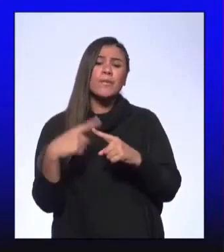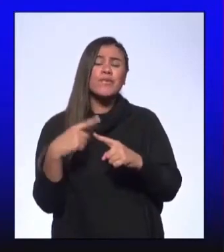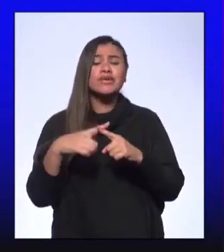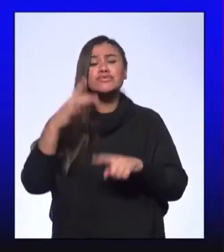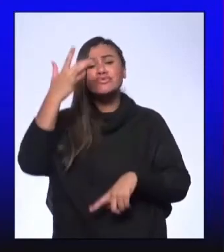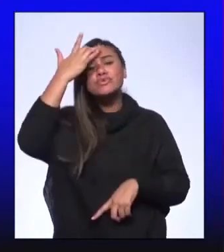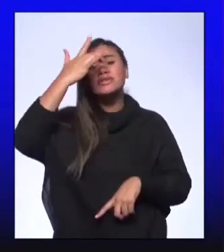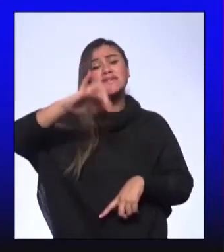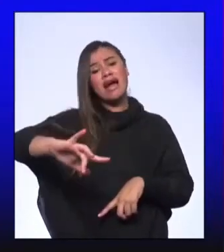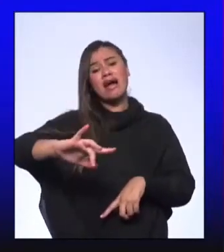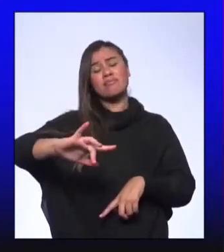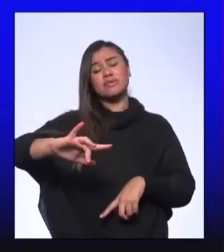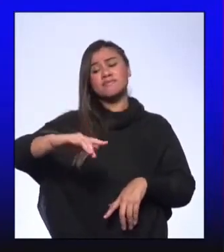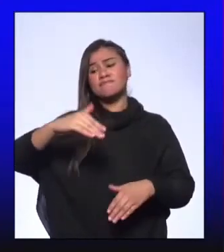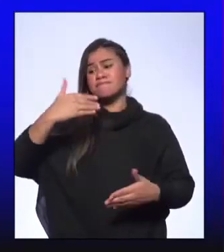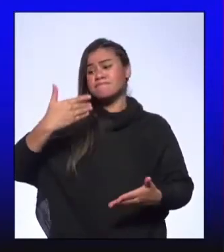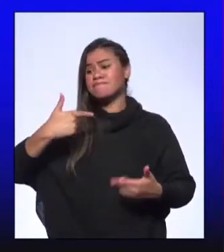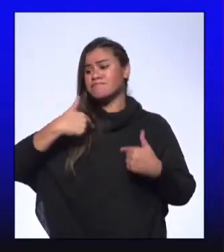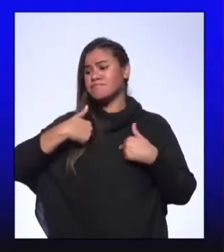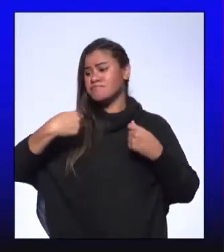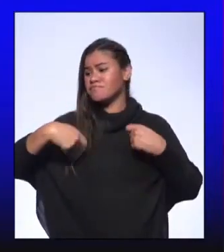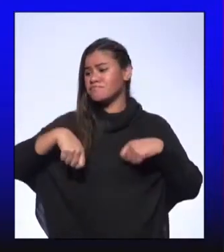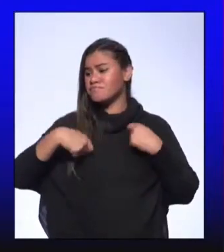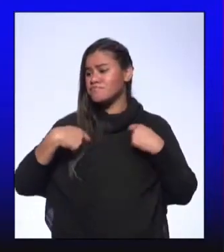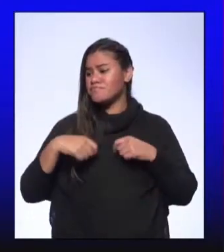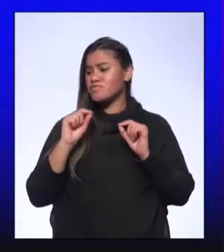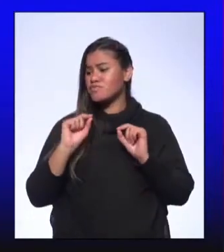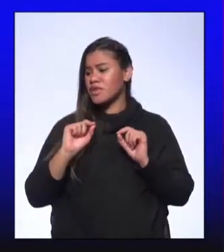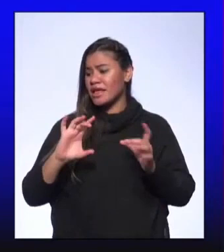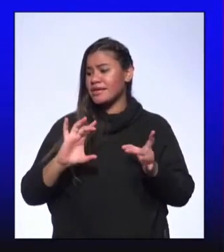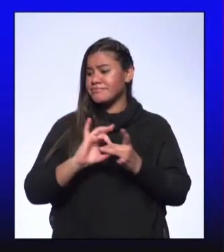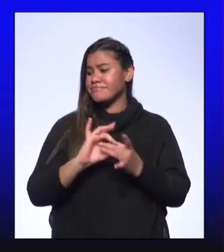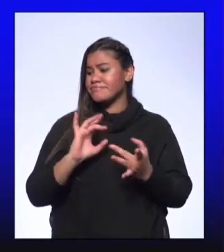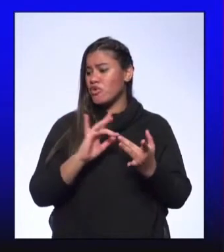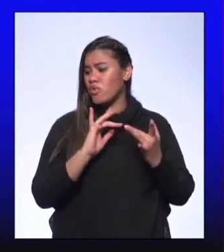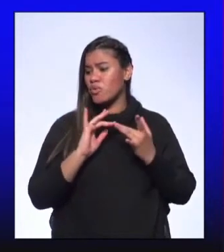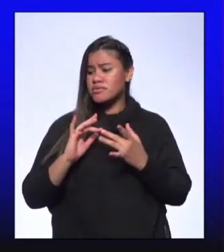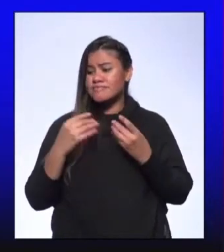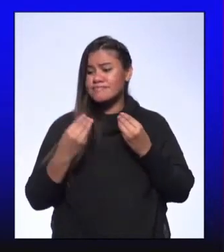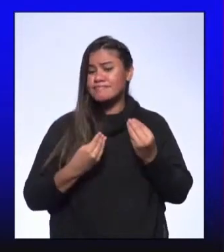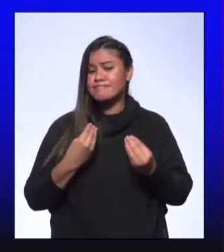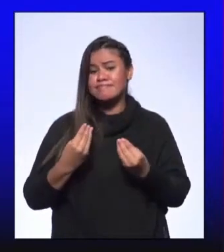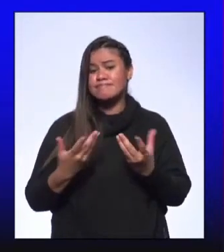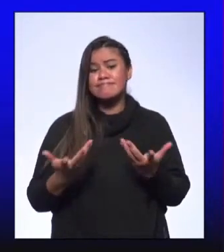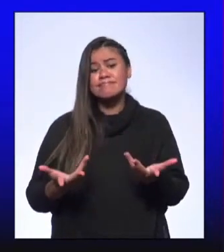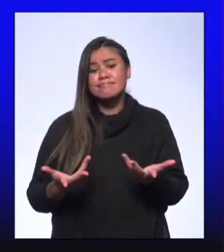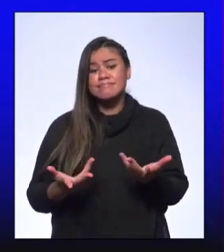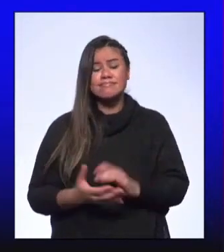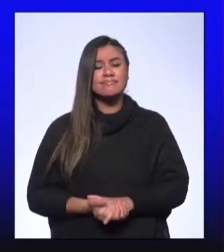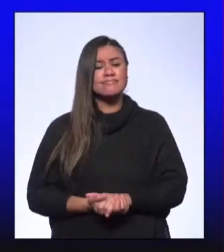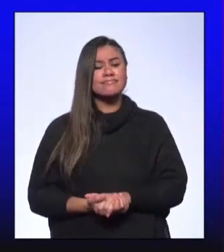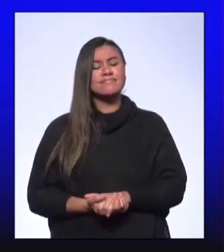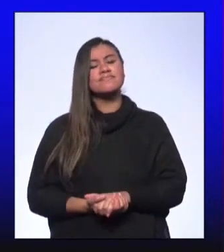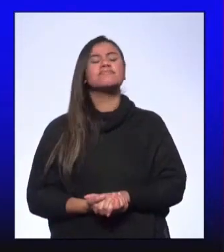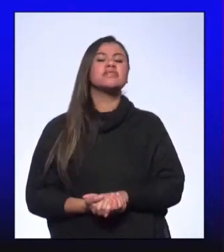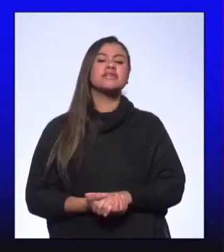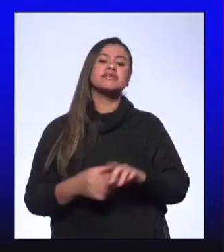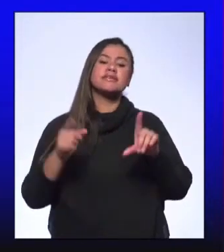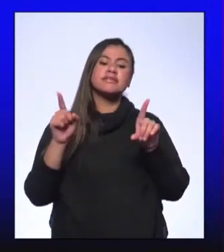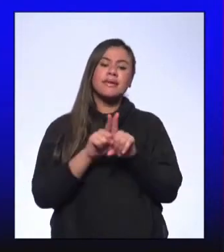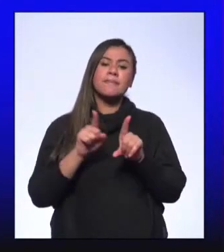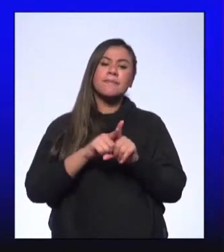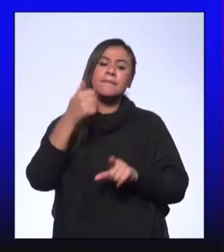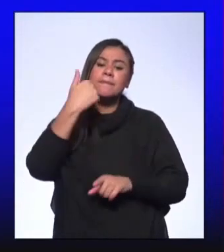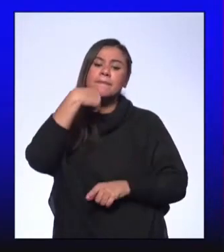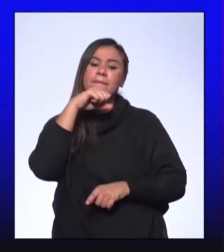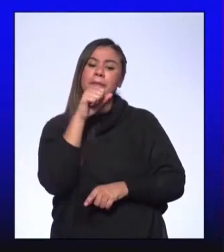quais são as nossas obrigações, de como manter o vínculo com essas crianças. Lembrar que os pais não estão preparados,